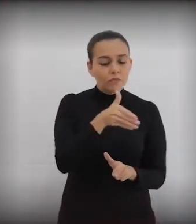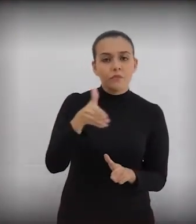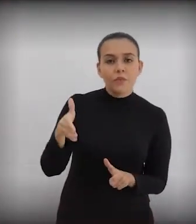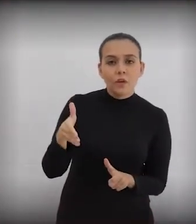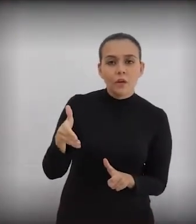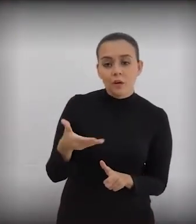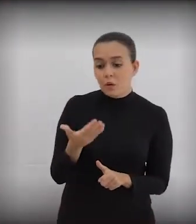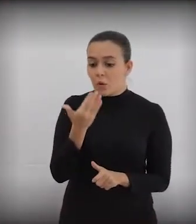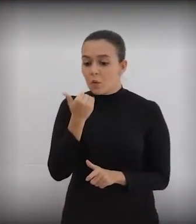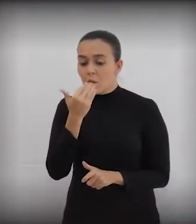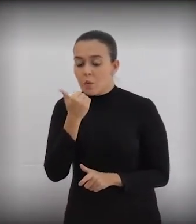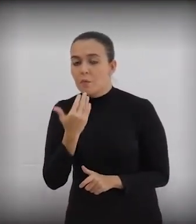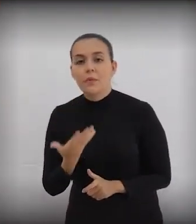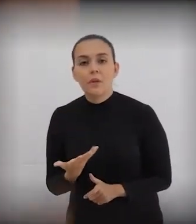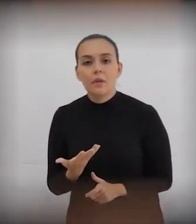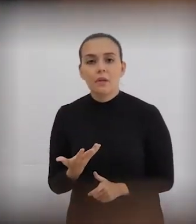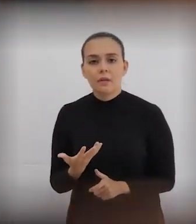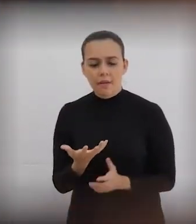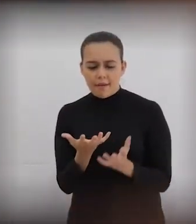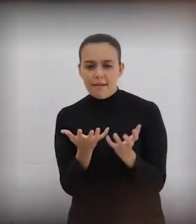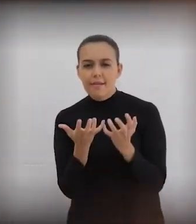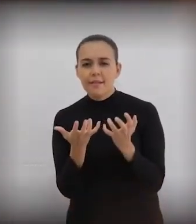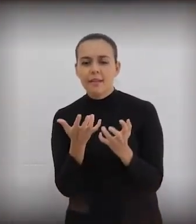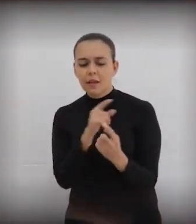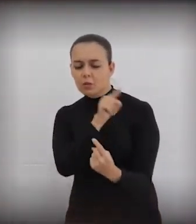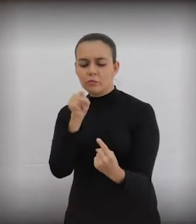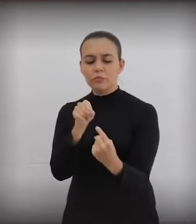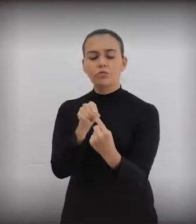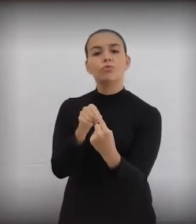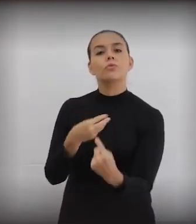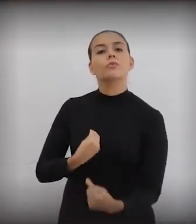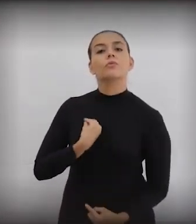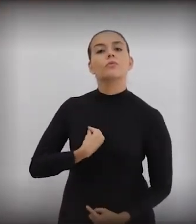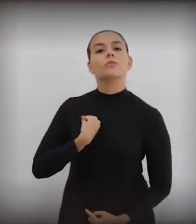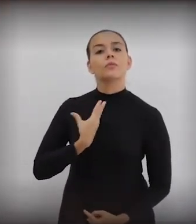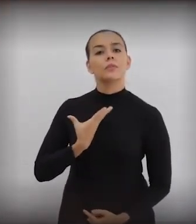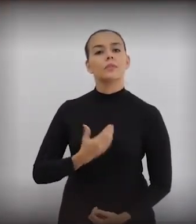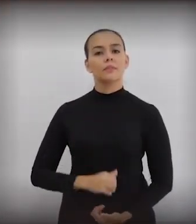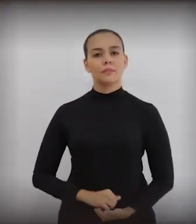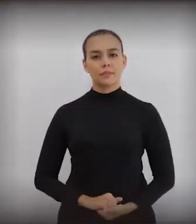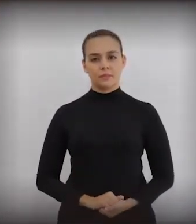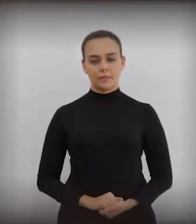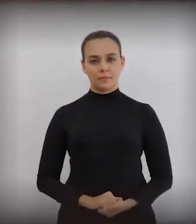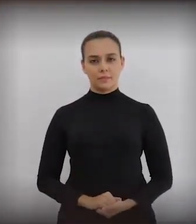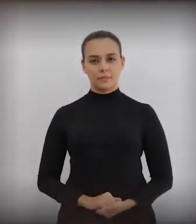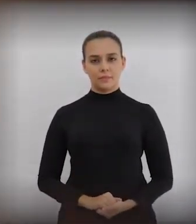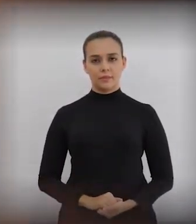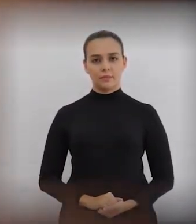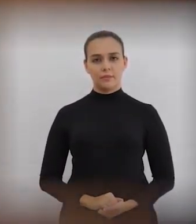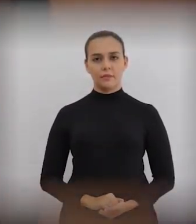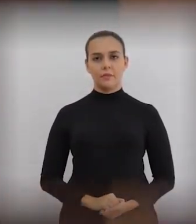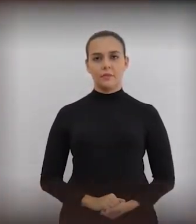elas comem, é significado. Elas procuram propósitos.